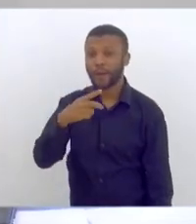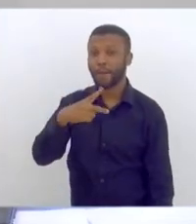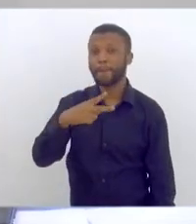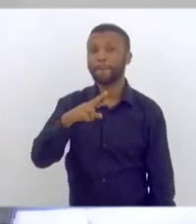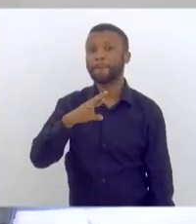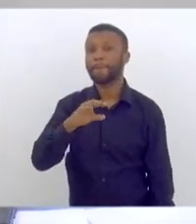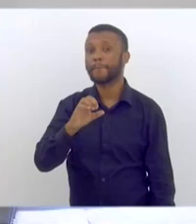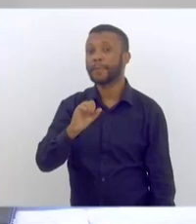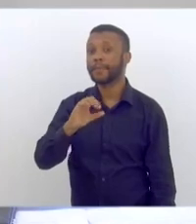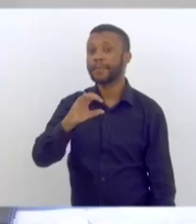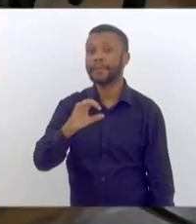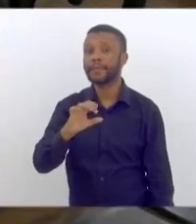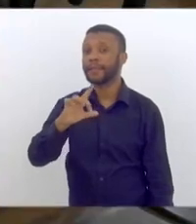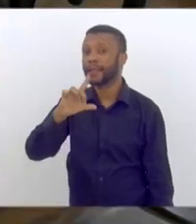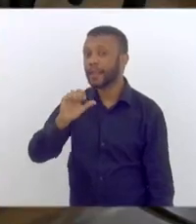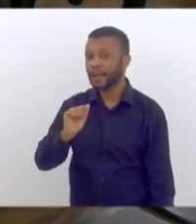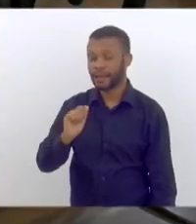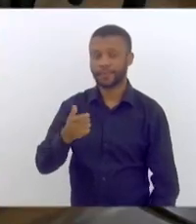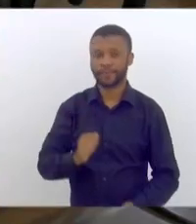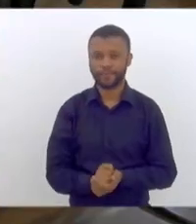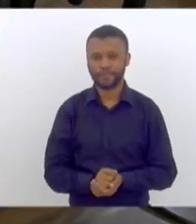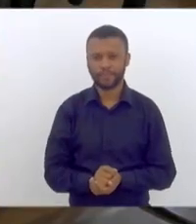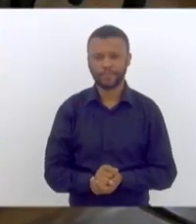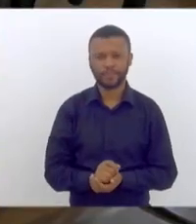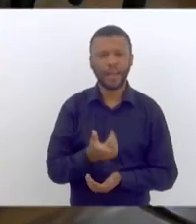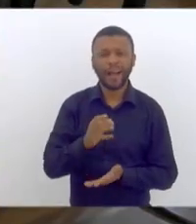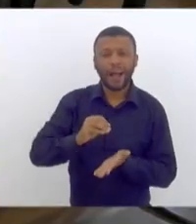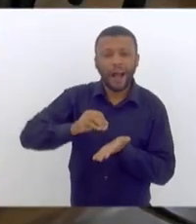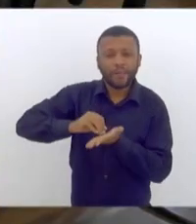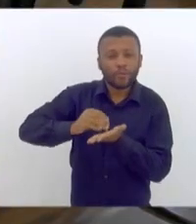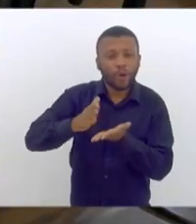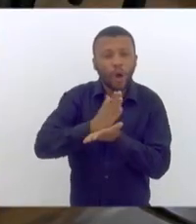Será que eu não registrei alguma presença